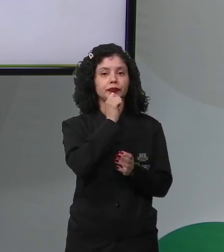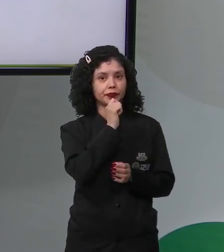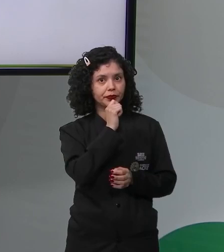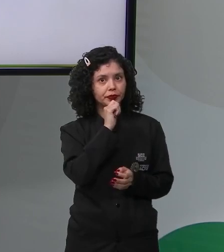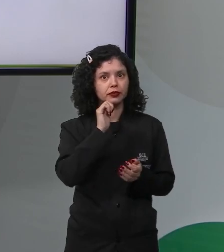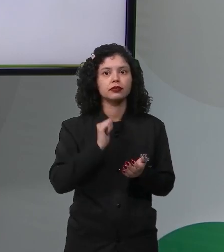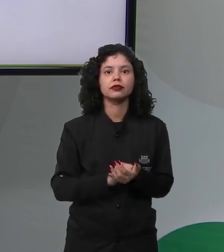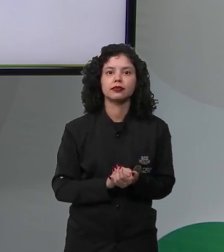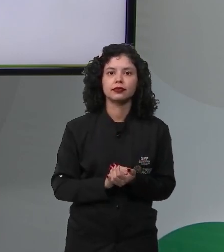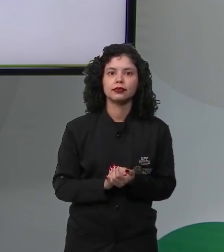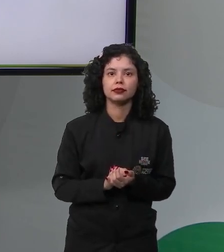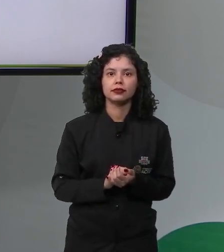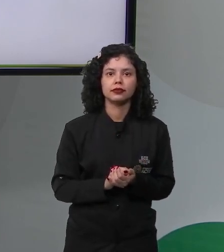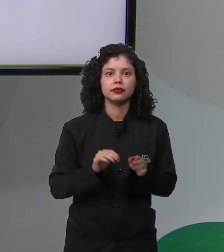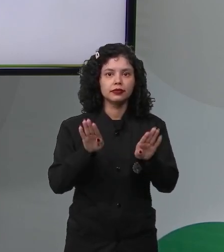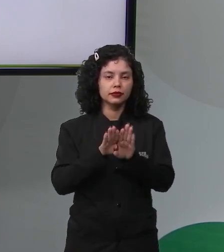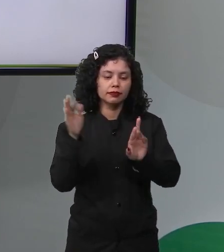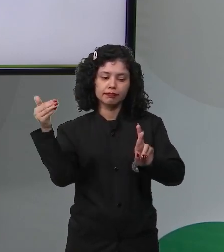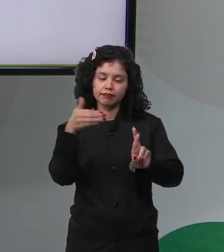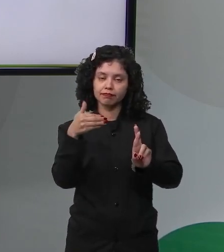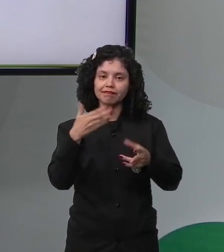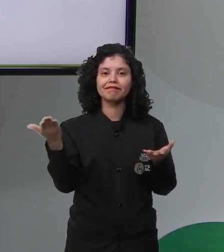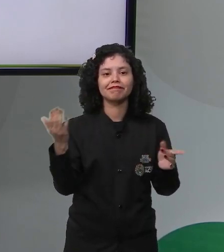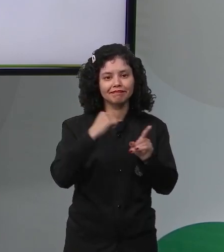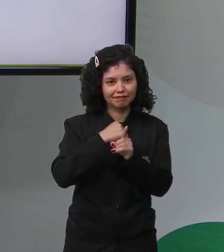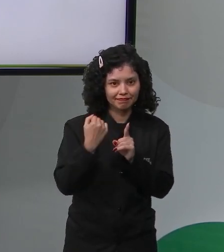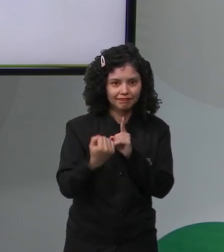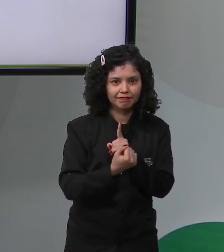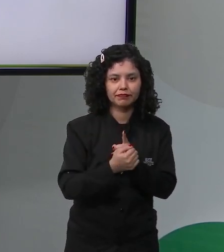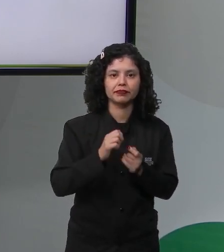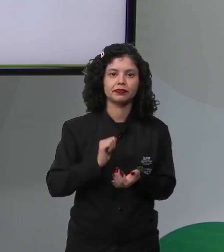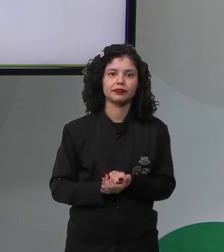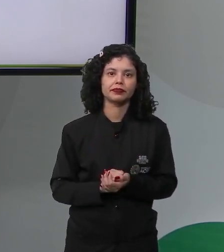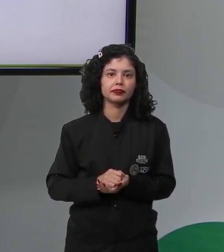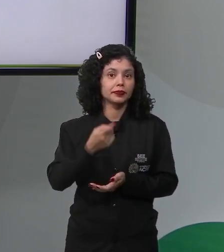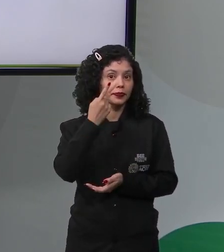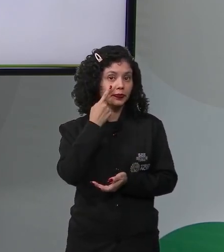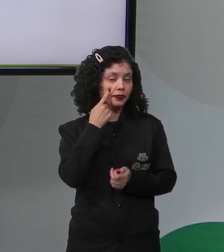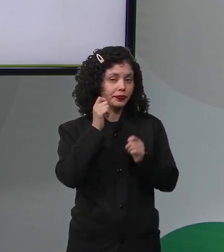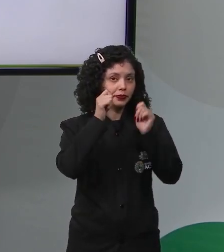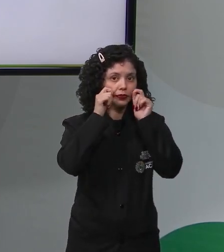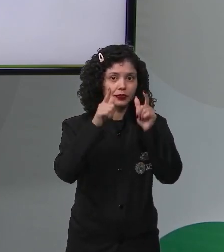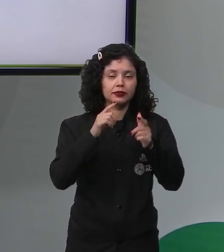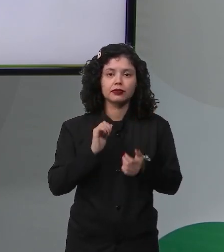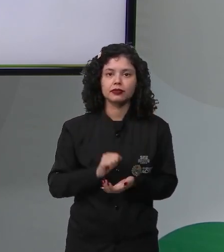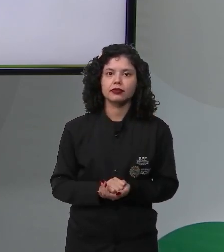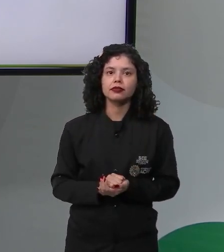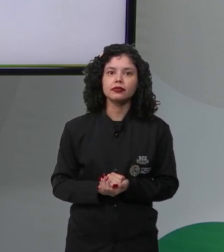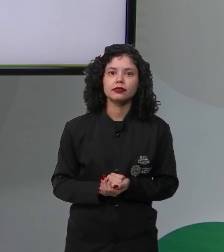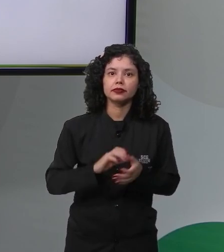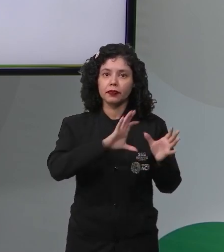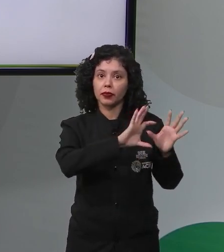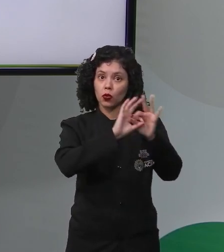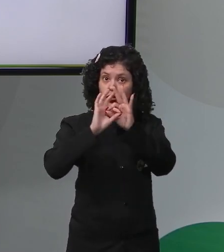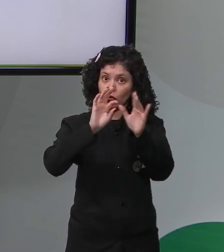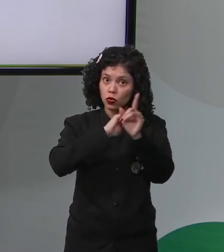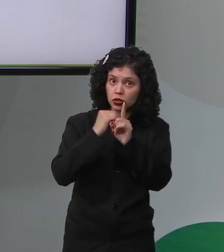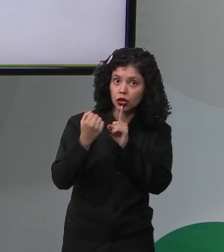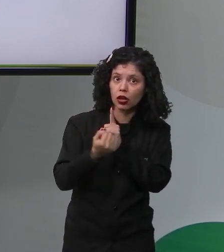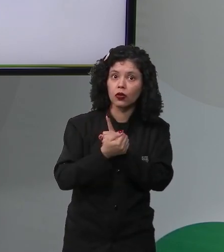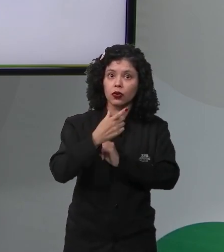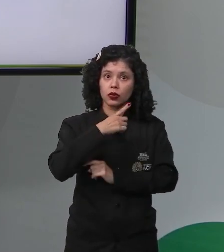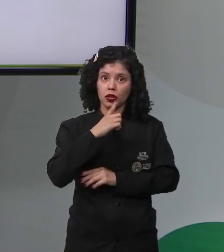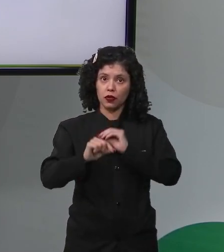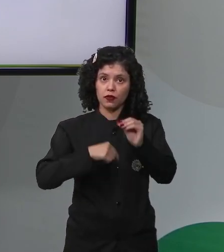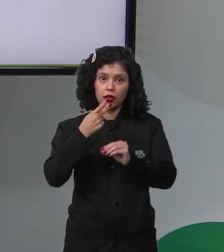tudo aquilo que se refere à sociedade. Então, prestem bem atenção. Quando eu trato da coesão social,